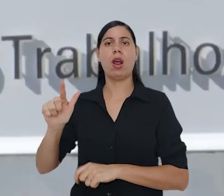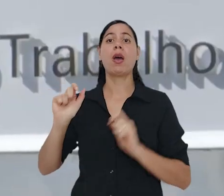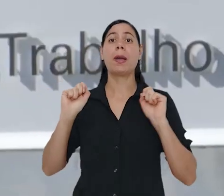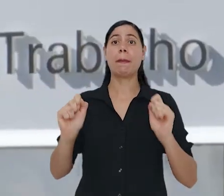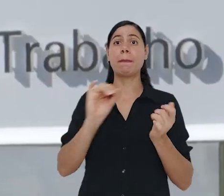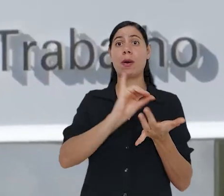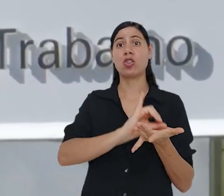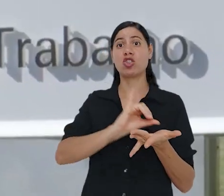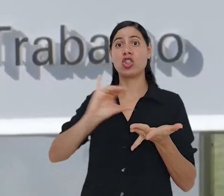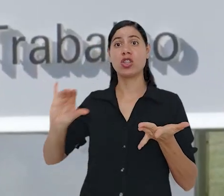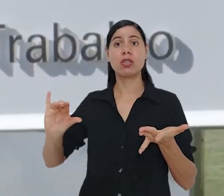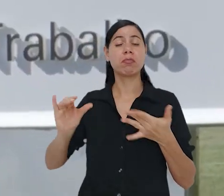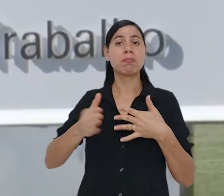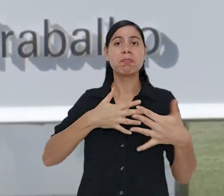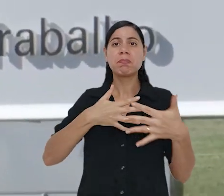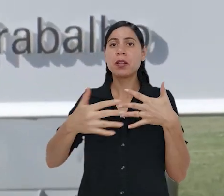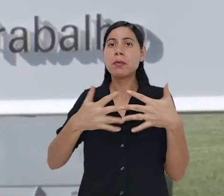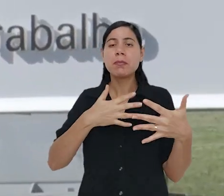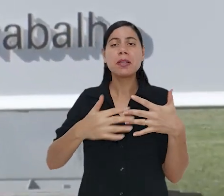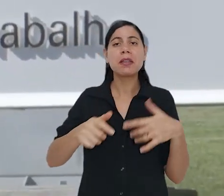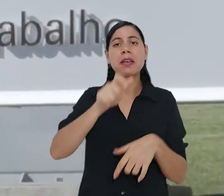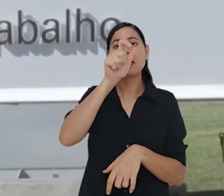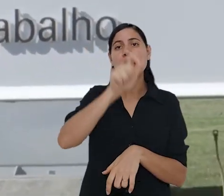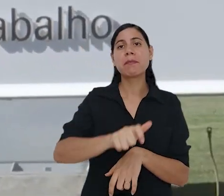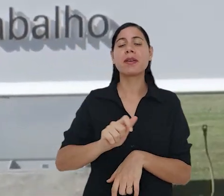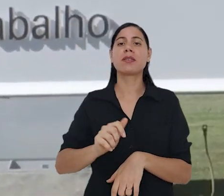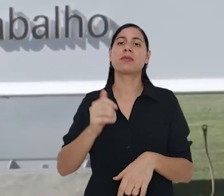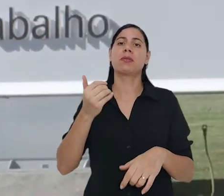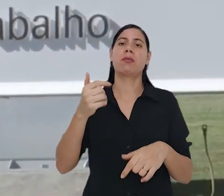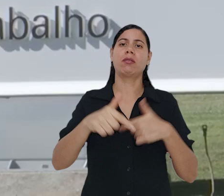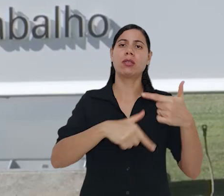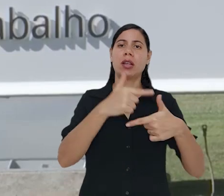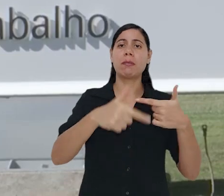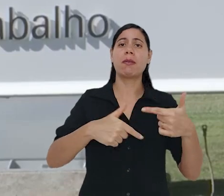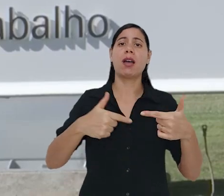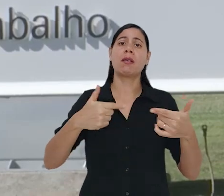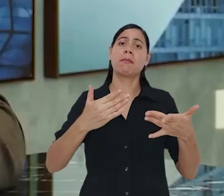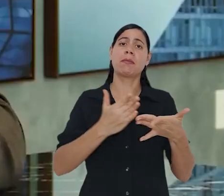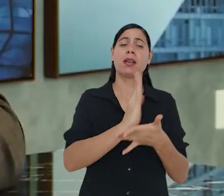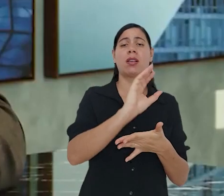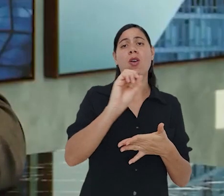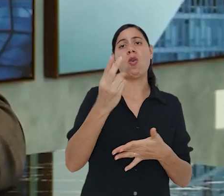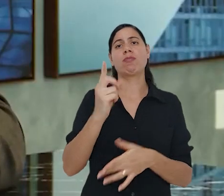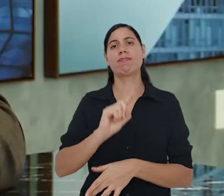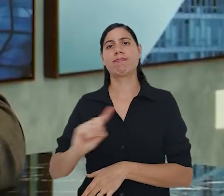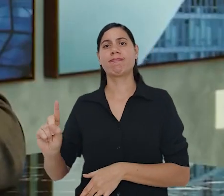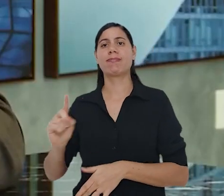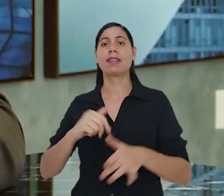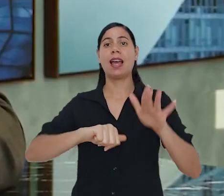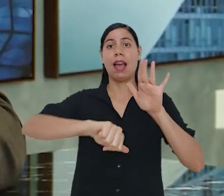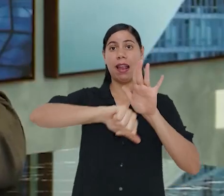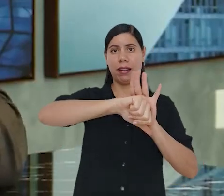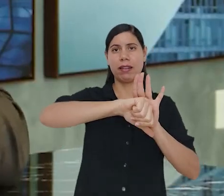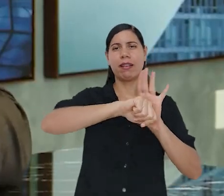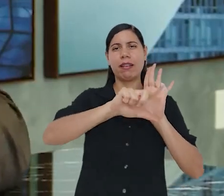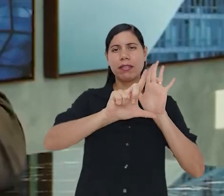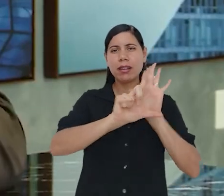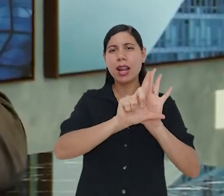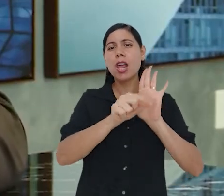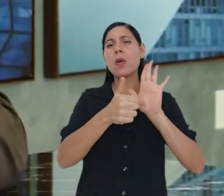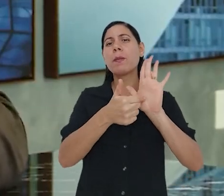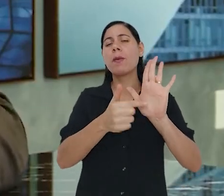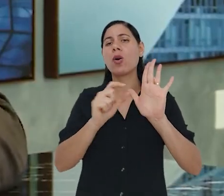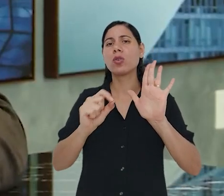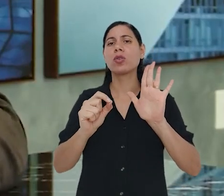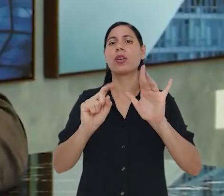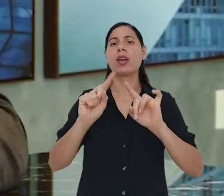indenização, independentemente de o candidato ao emprego ter ou não sido admitido. A Lei de Execuções Penais, a partir do